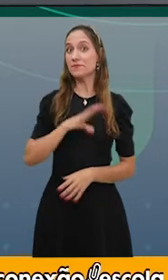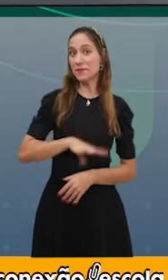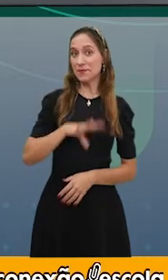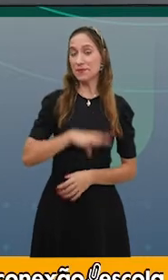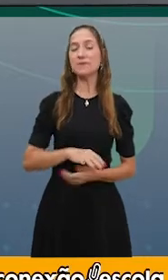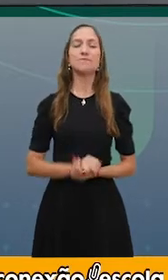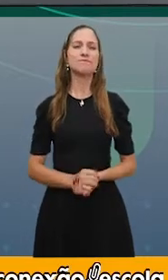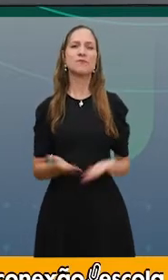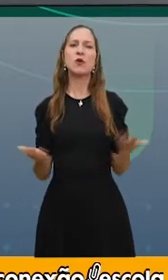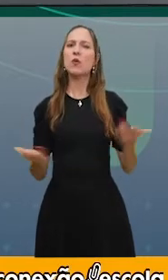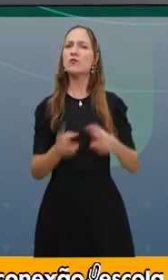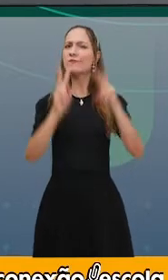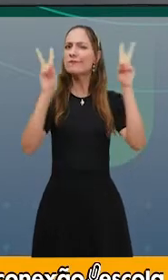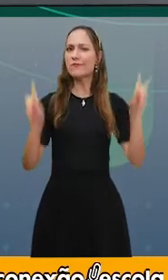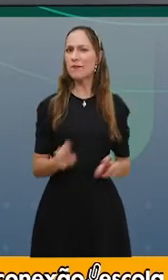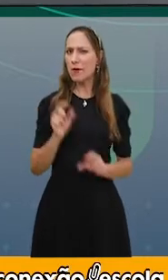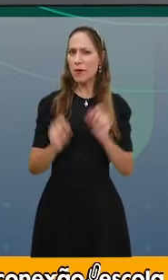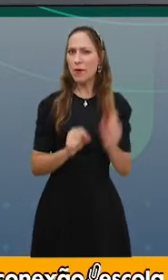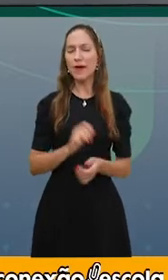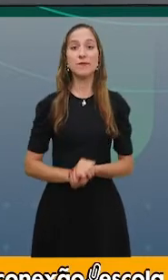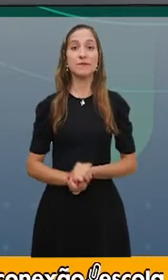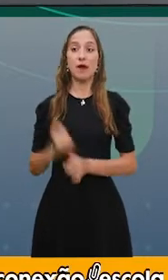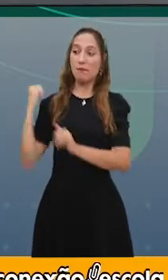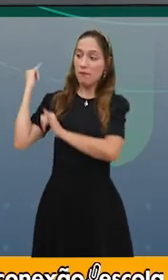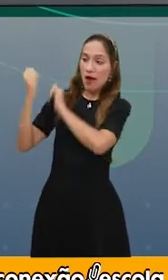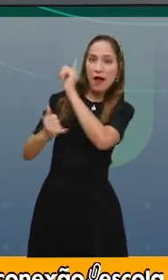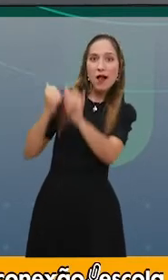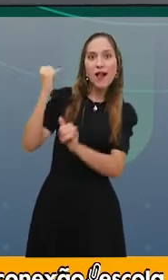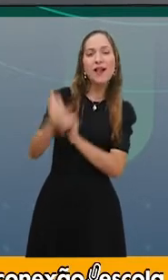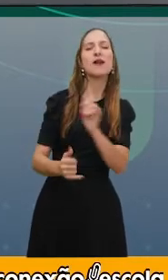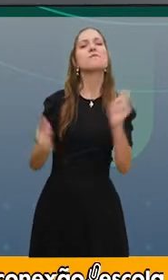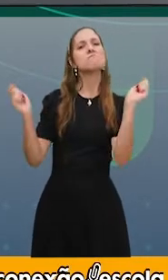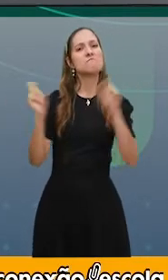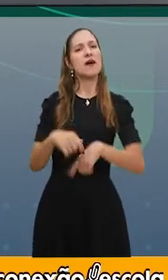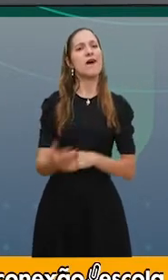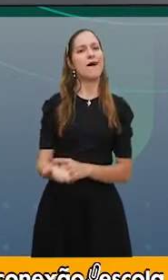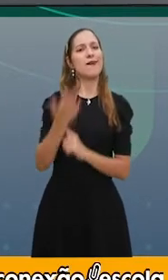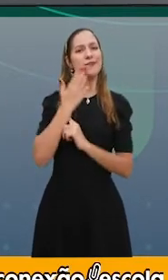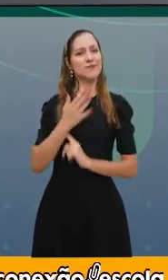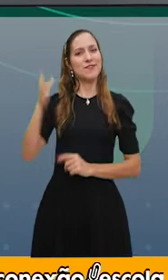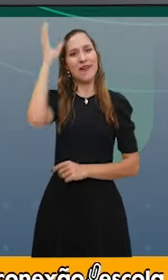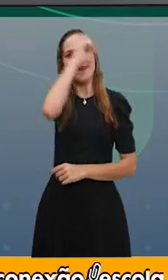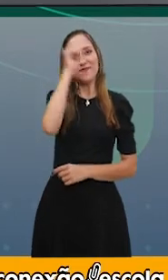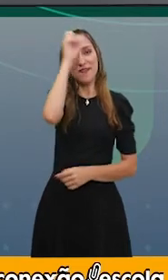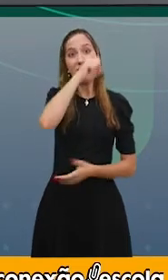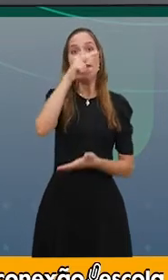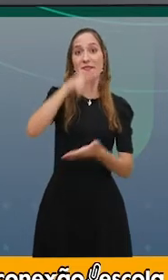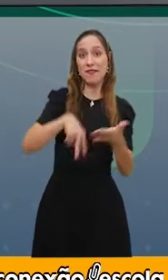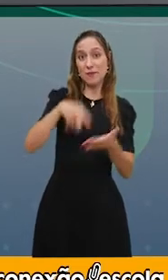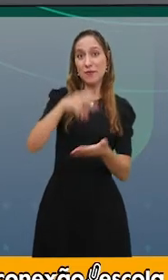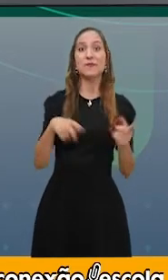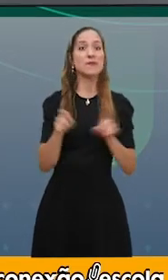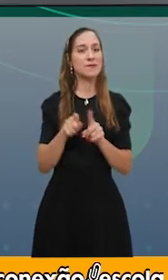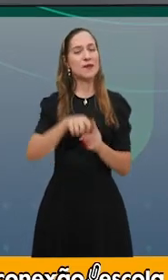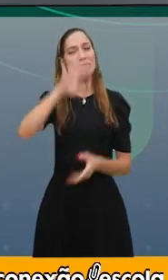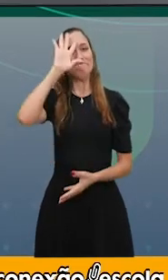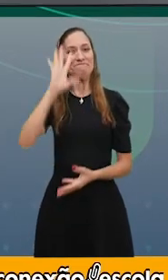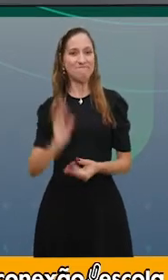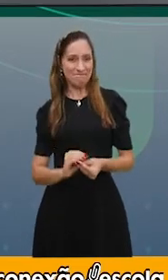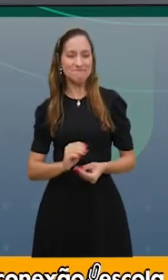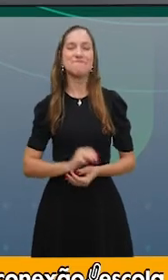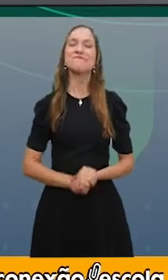de hoje será as lendas como facilitadoras para leitura e